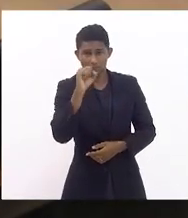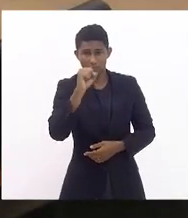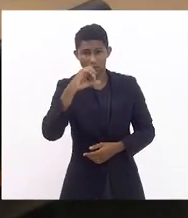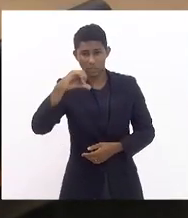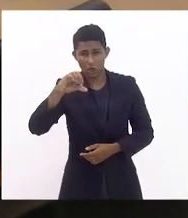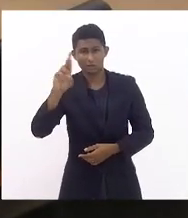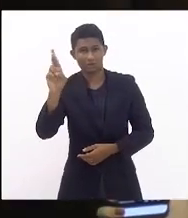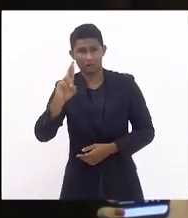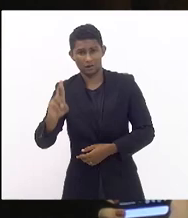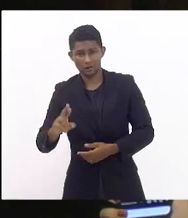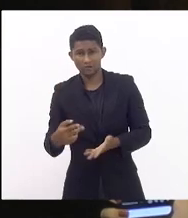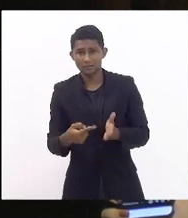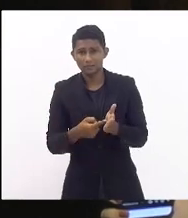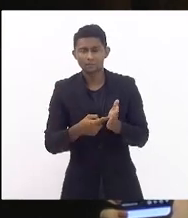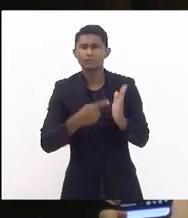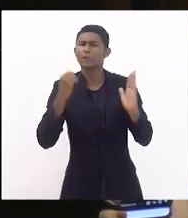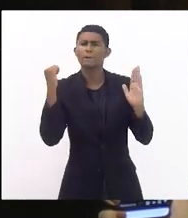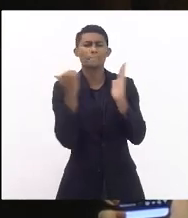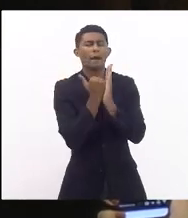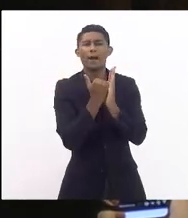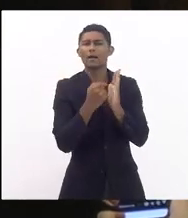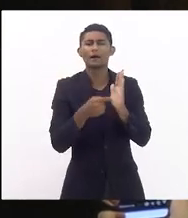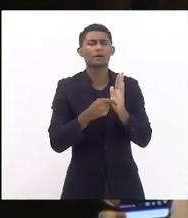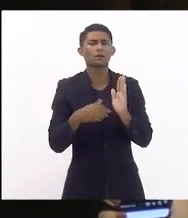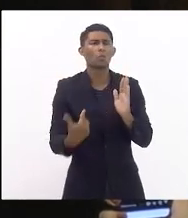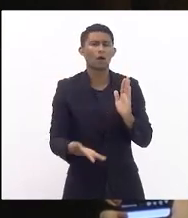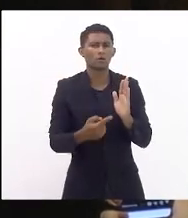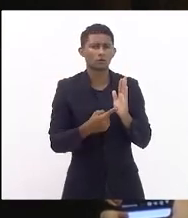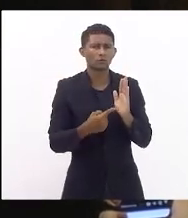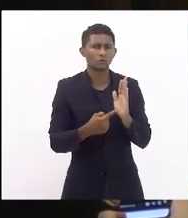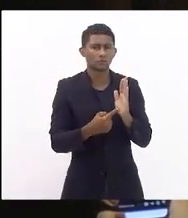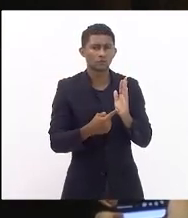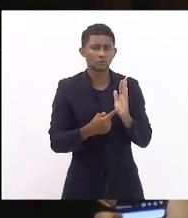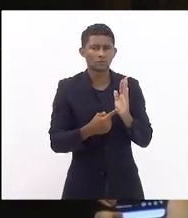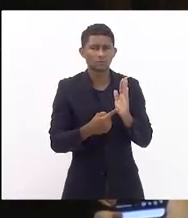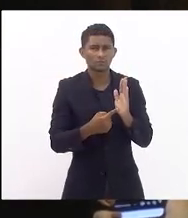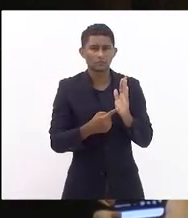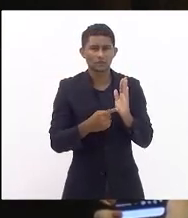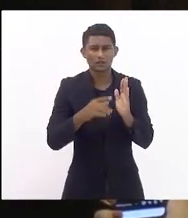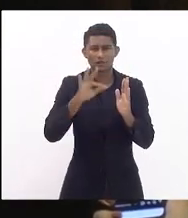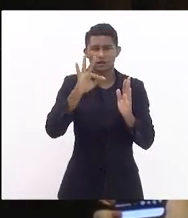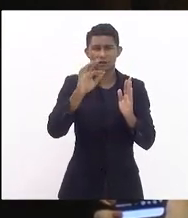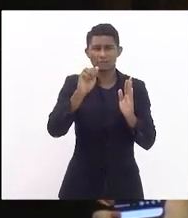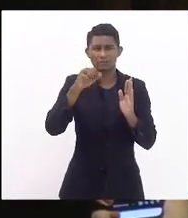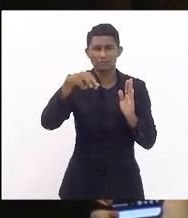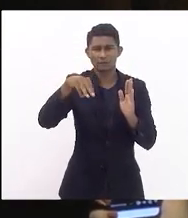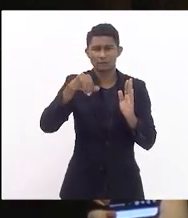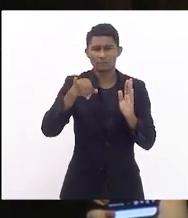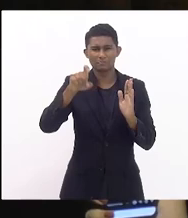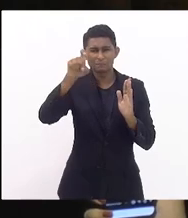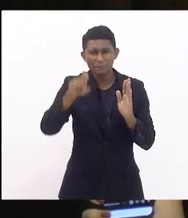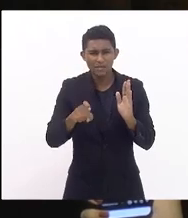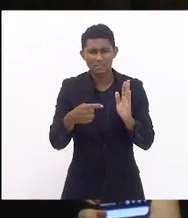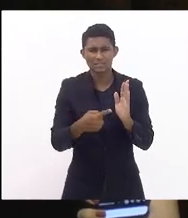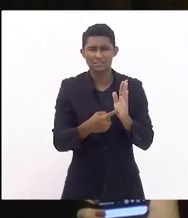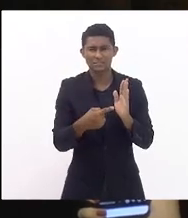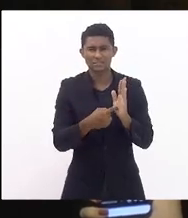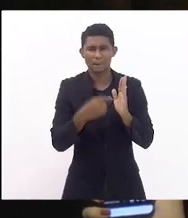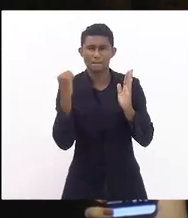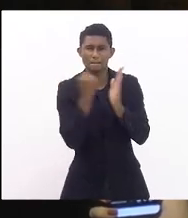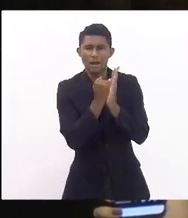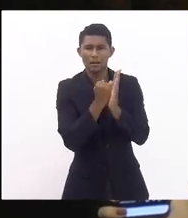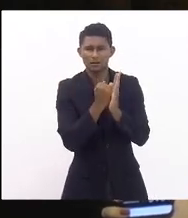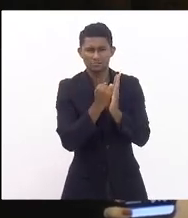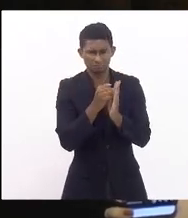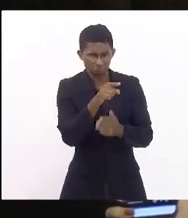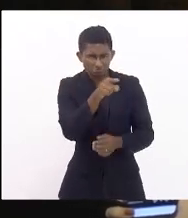R$ 1.189. A marca do tablet, se eu não me engano, é Famix. Famix. Alguns